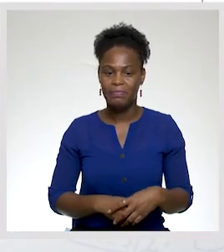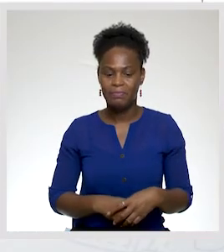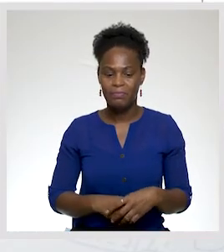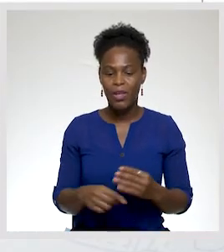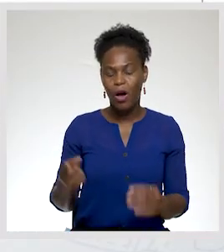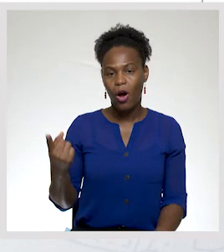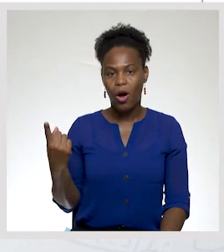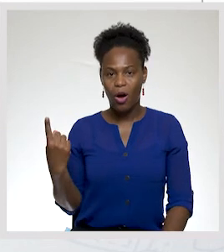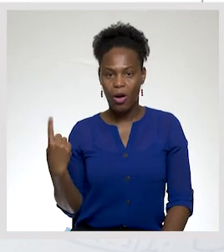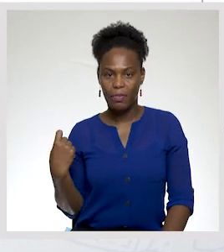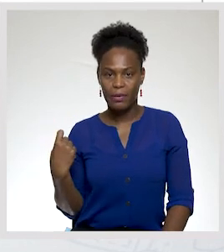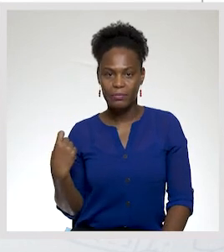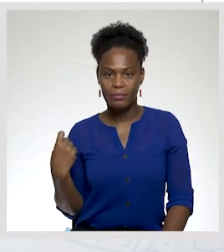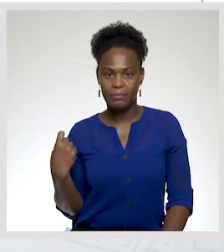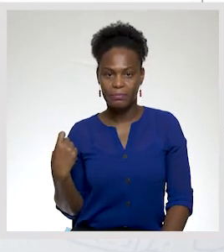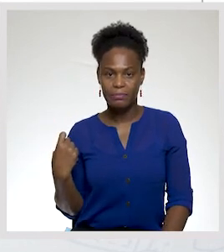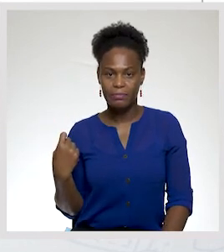Ontem,